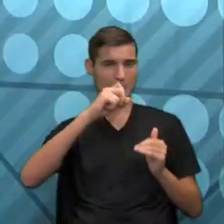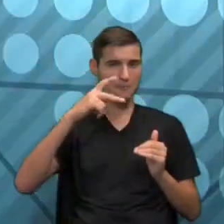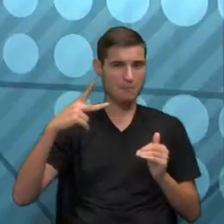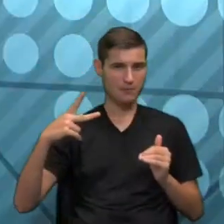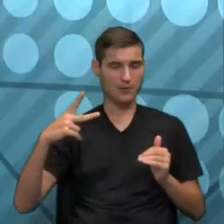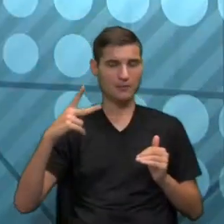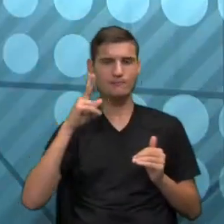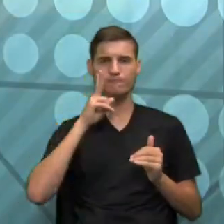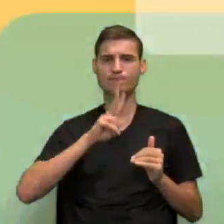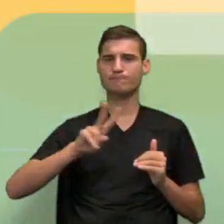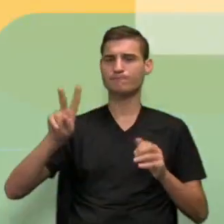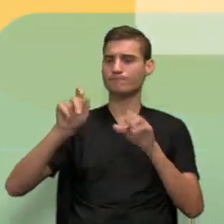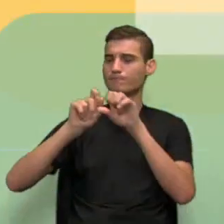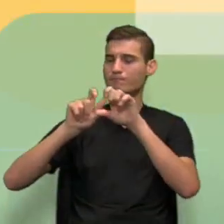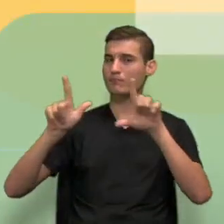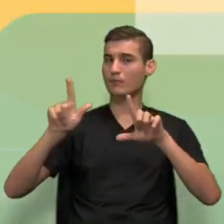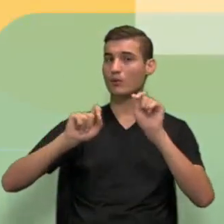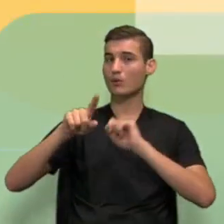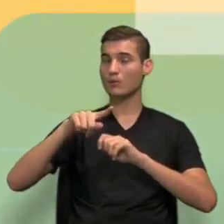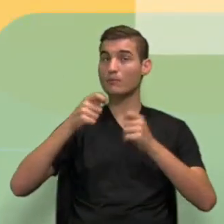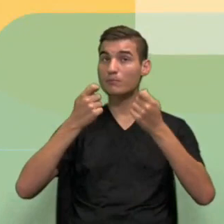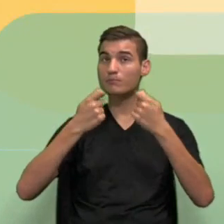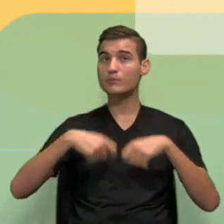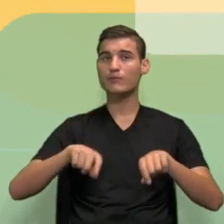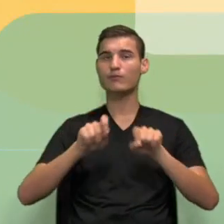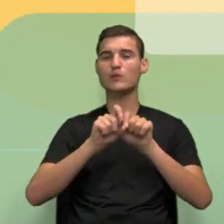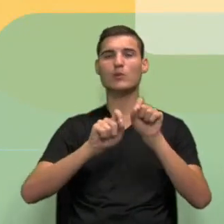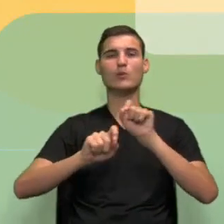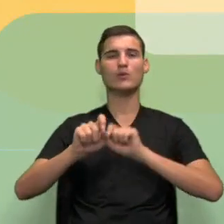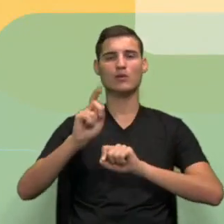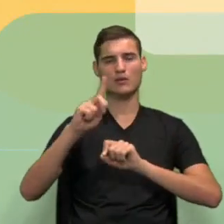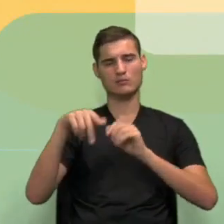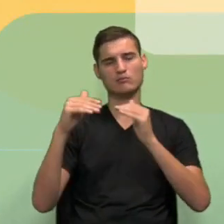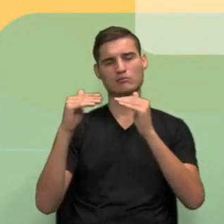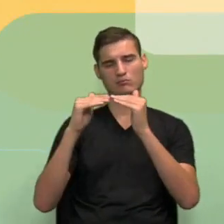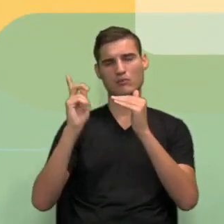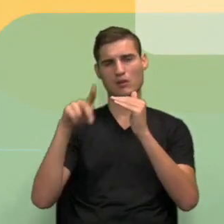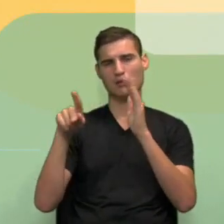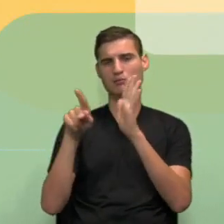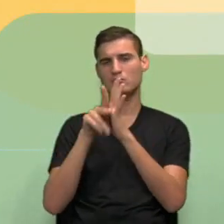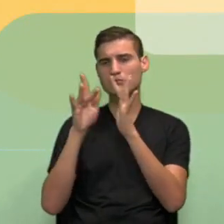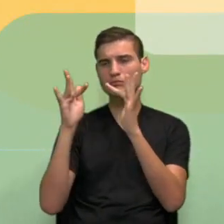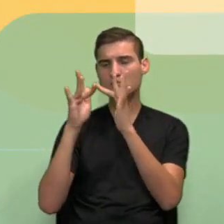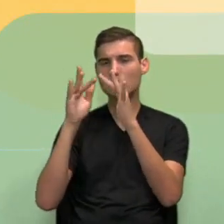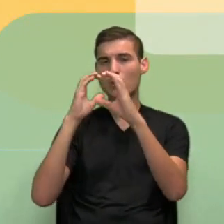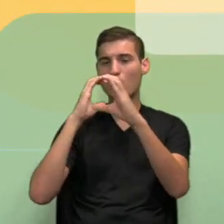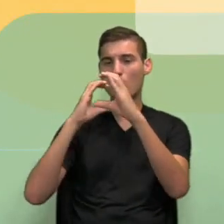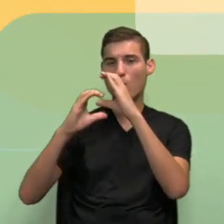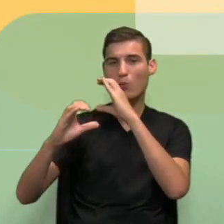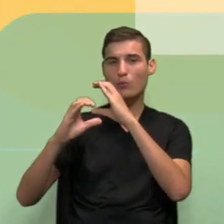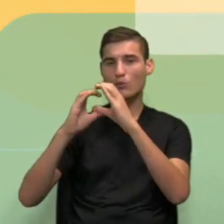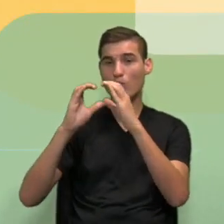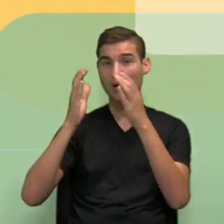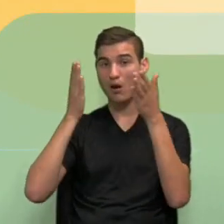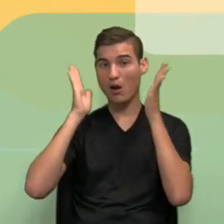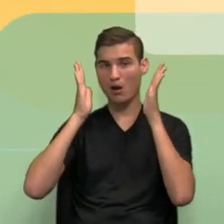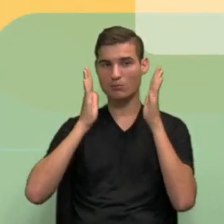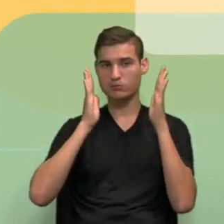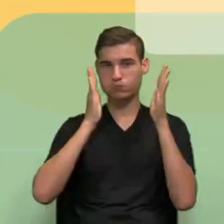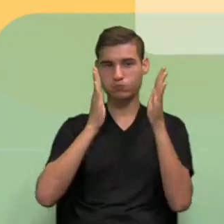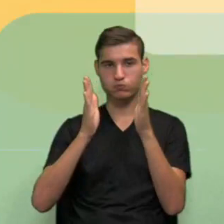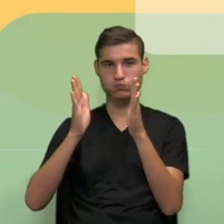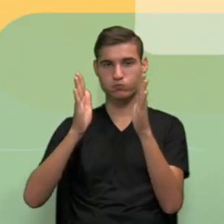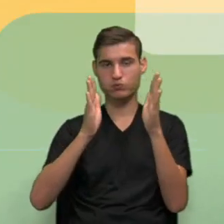é? Observando aqui no slide, o que você vai ter que fazer? Ele é um sistema de comunicação entre caminhões. Então eu preciso projetar